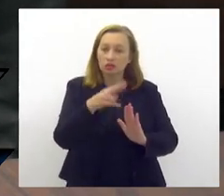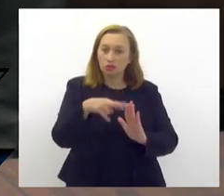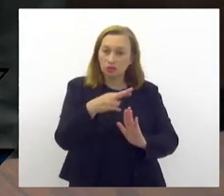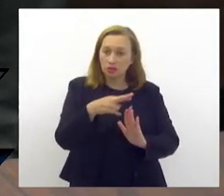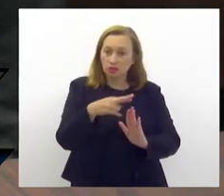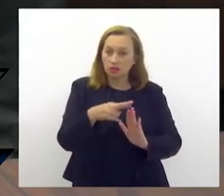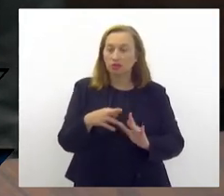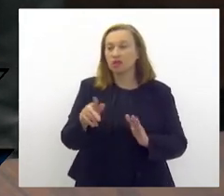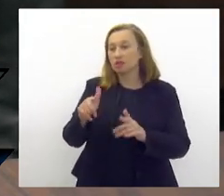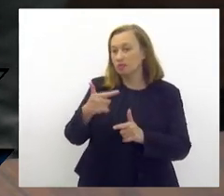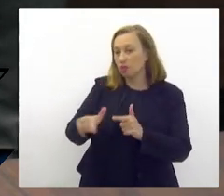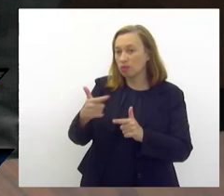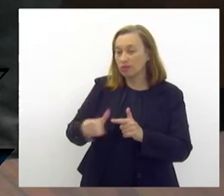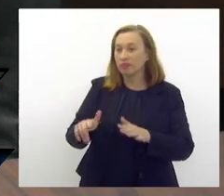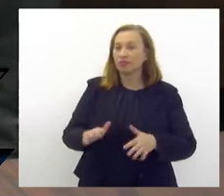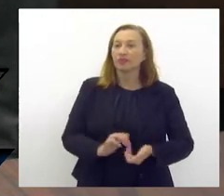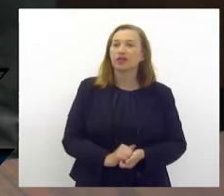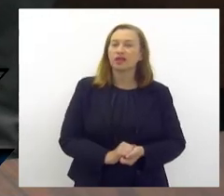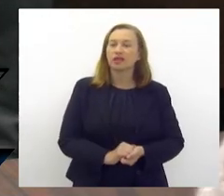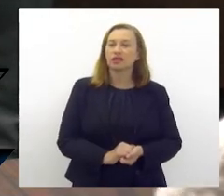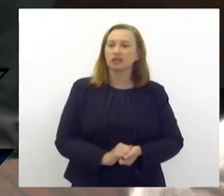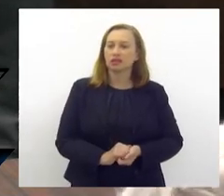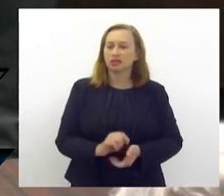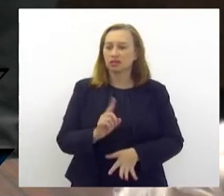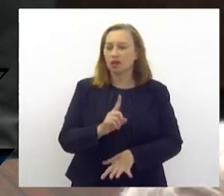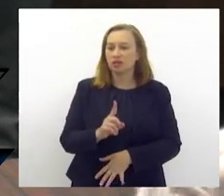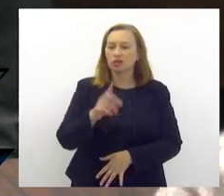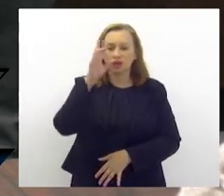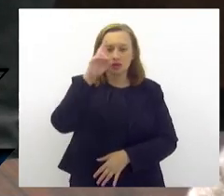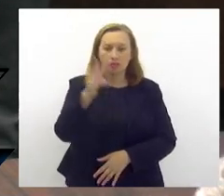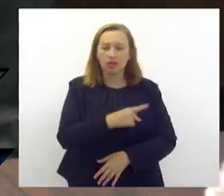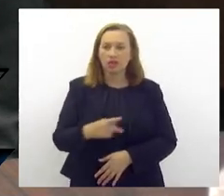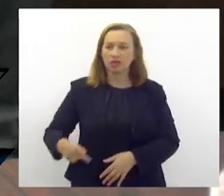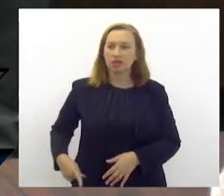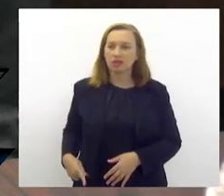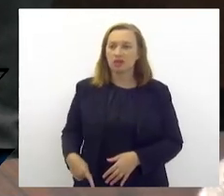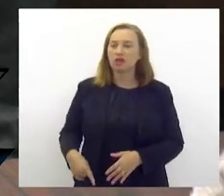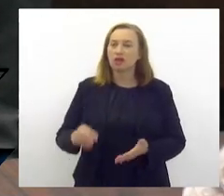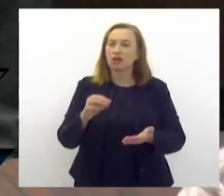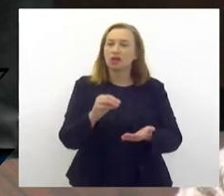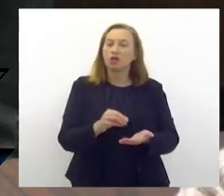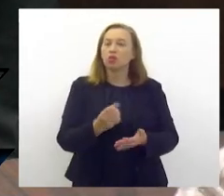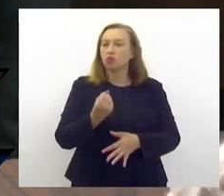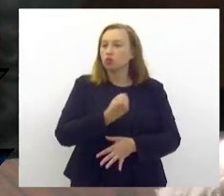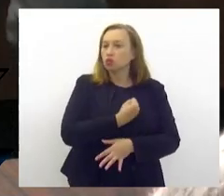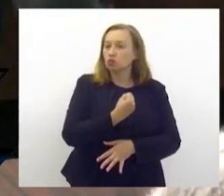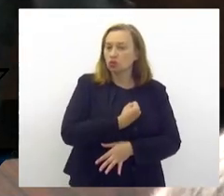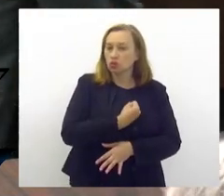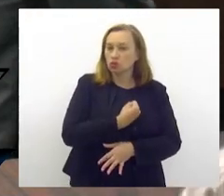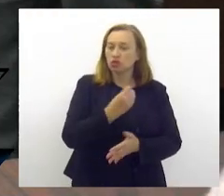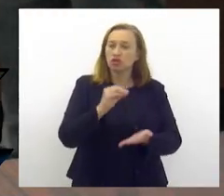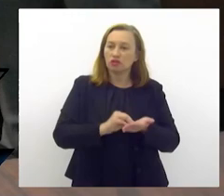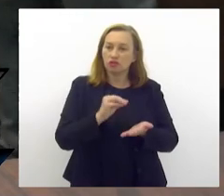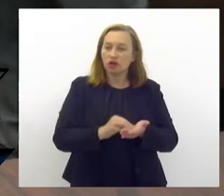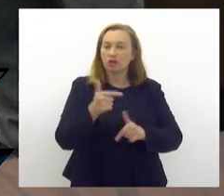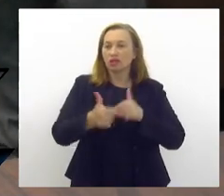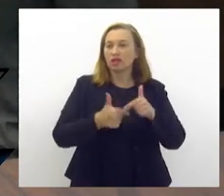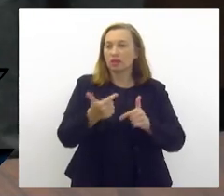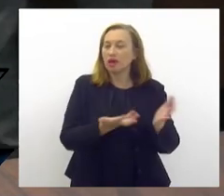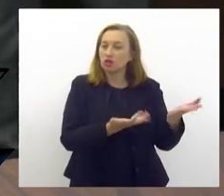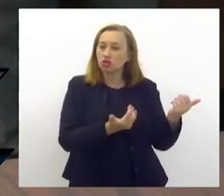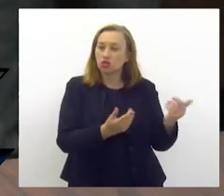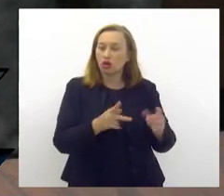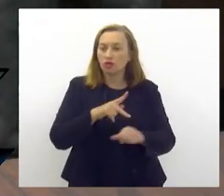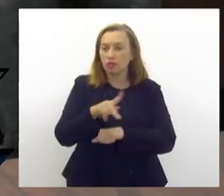desse problema. Se não fosse isso, senhor presidente, a taxa de desemprego entre os jovens em nosso país